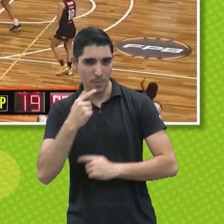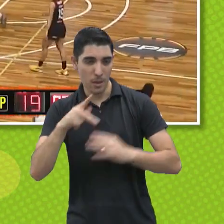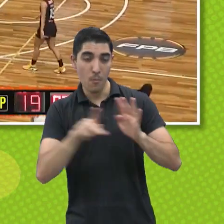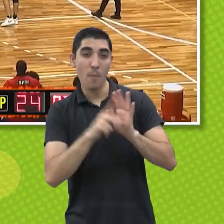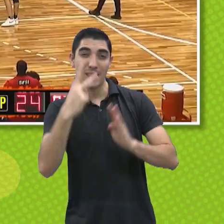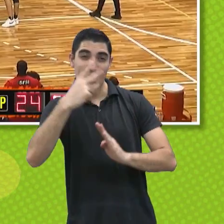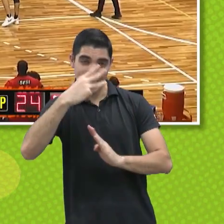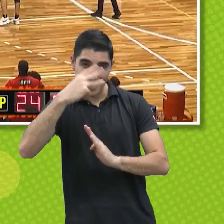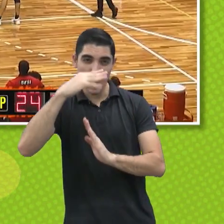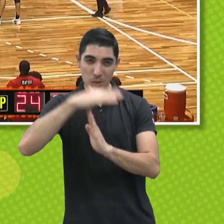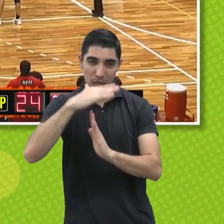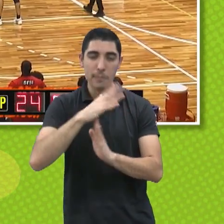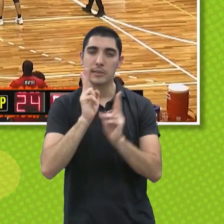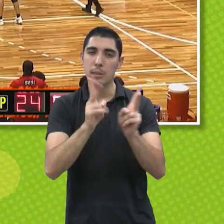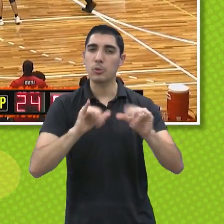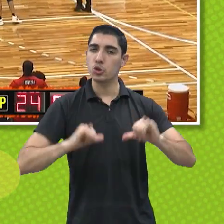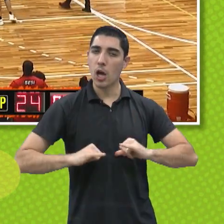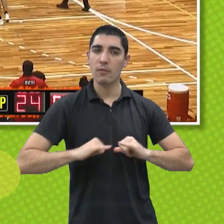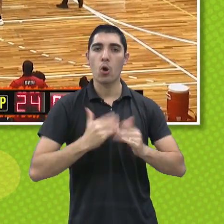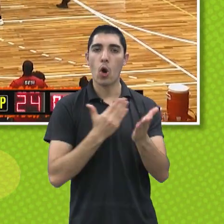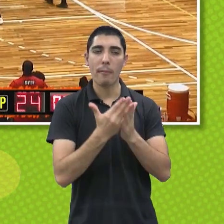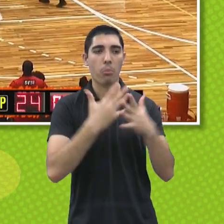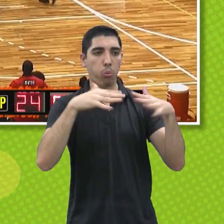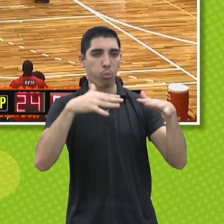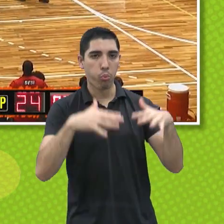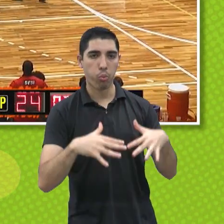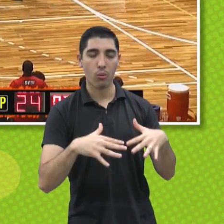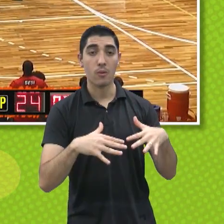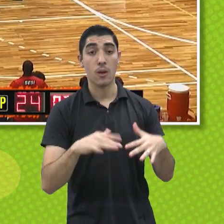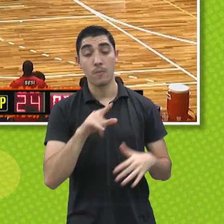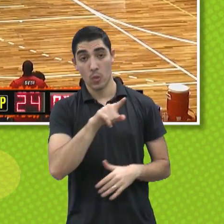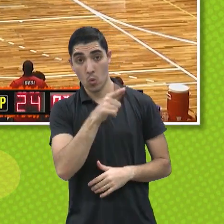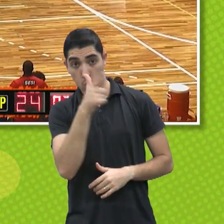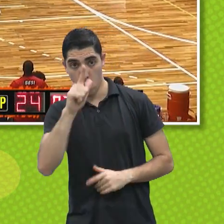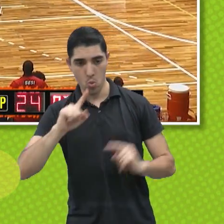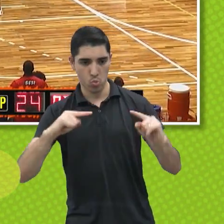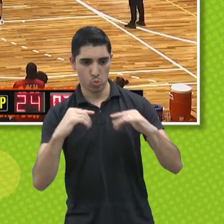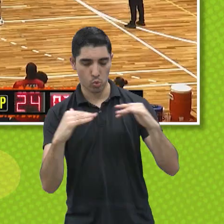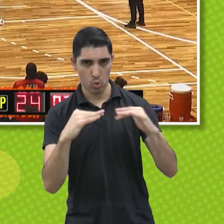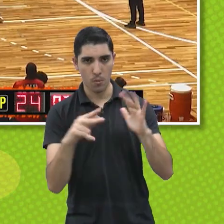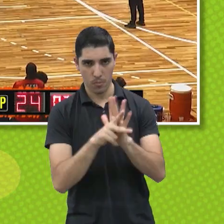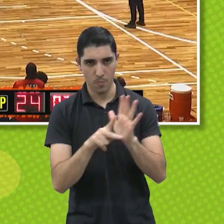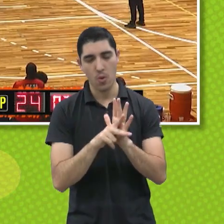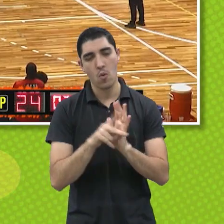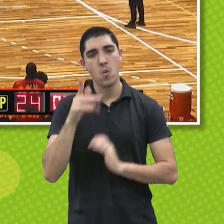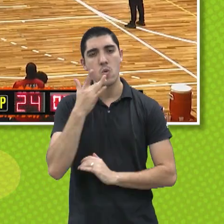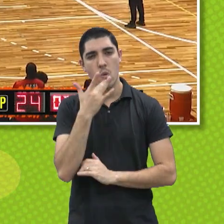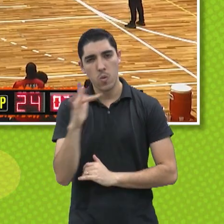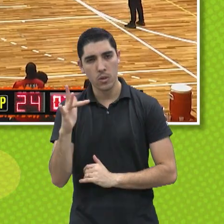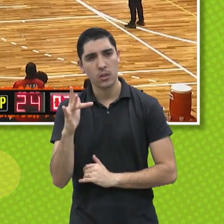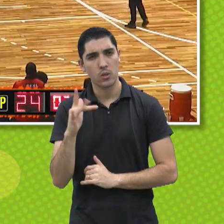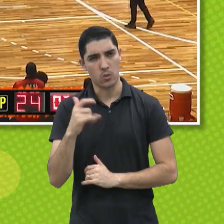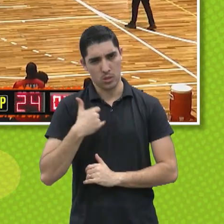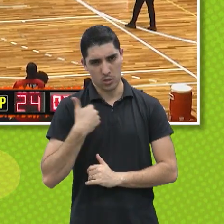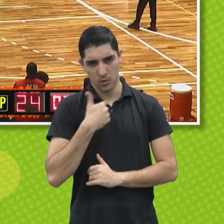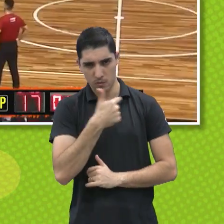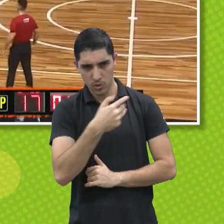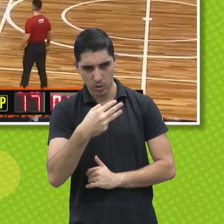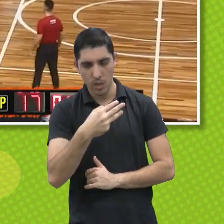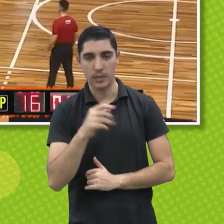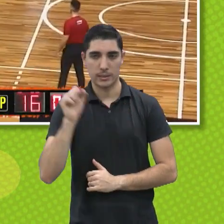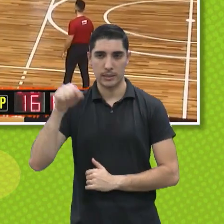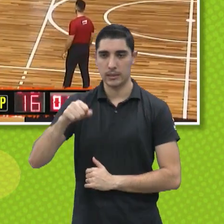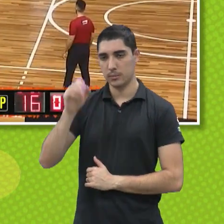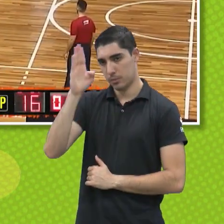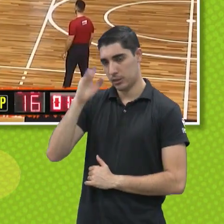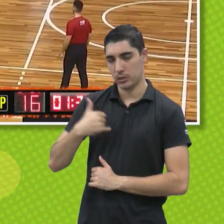Você falou naquele jogo contra o Ourinhos do Sub-20, 23, né? 23, brasileiro. Que contra a Pinda